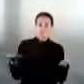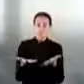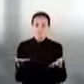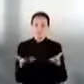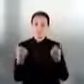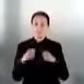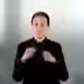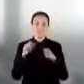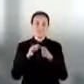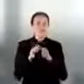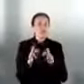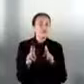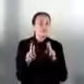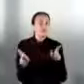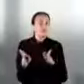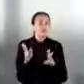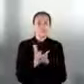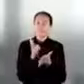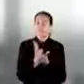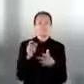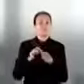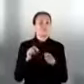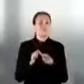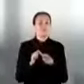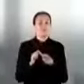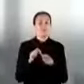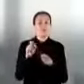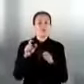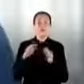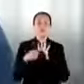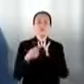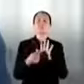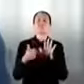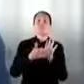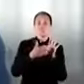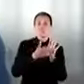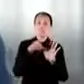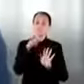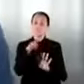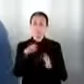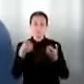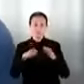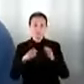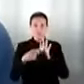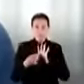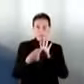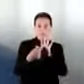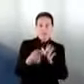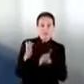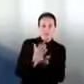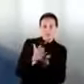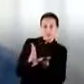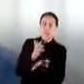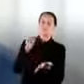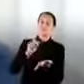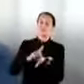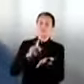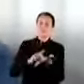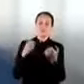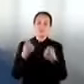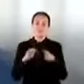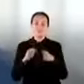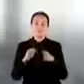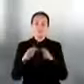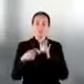No programa de hoje, eu precisei fazer diferente do que eu sempre faço. Ao invés de apresentar propostas a você, precisei apresentar